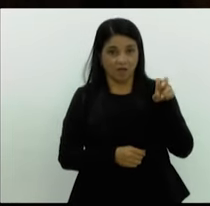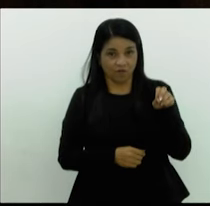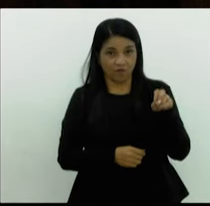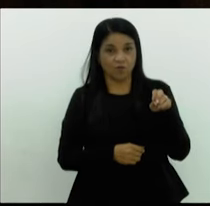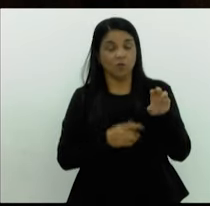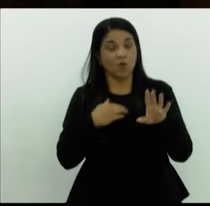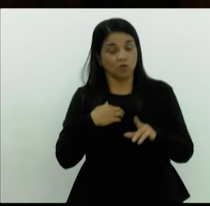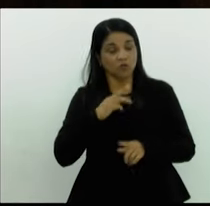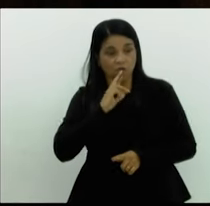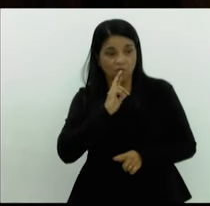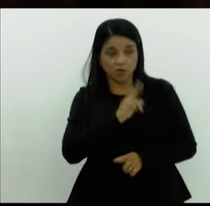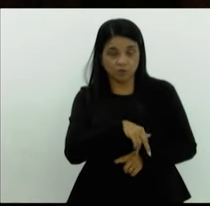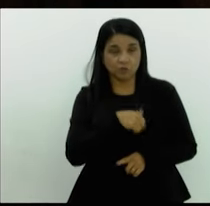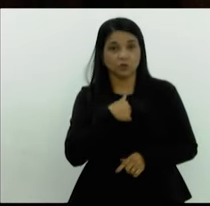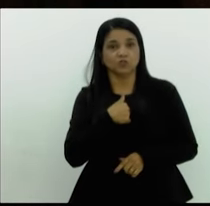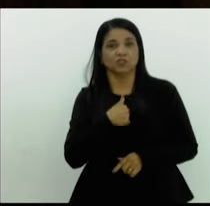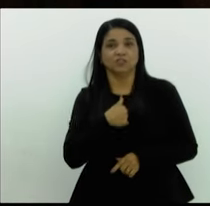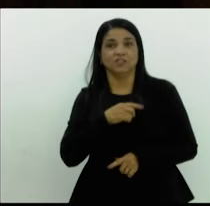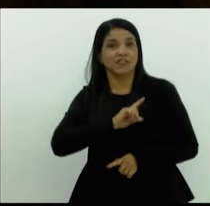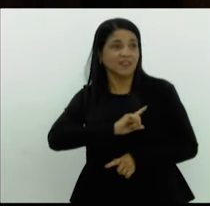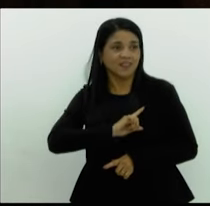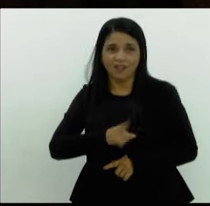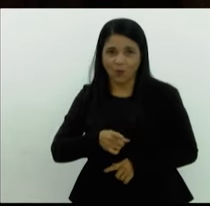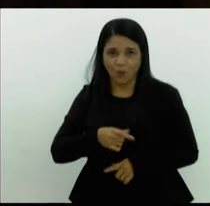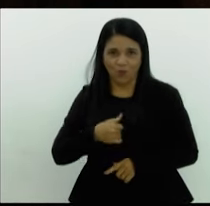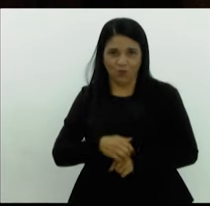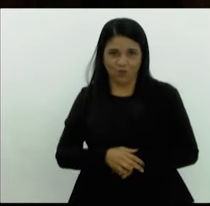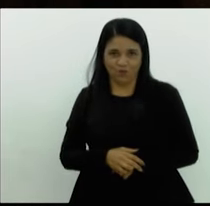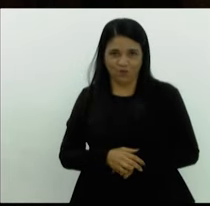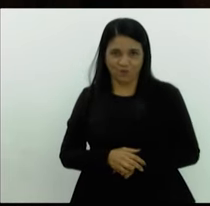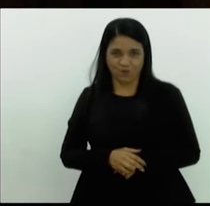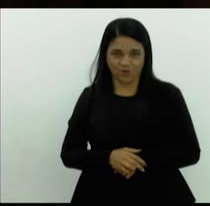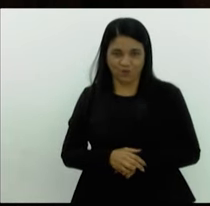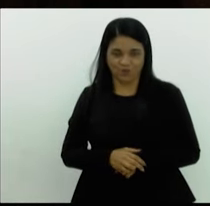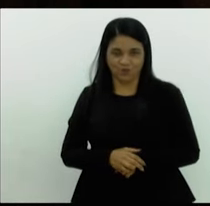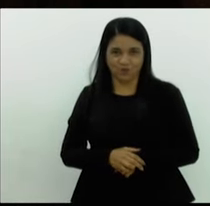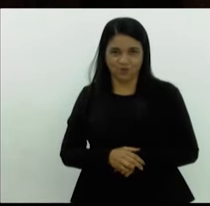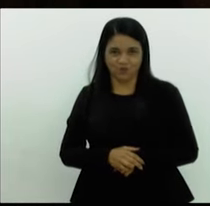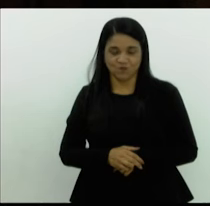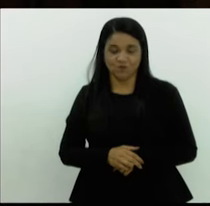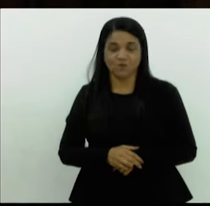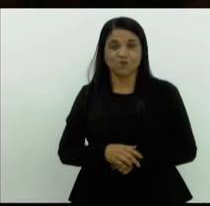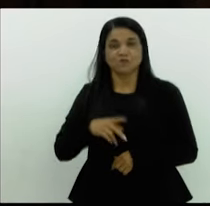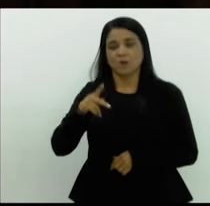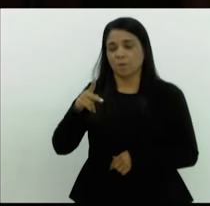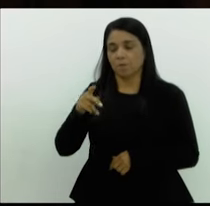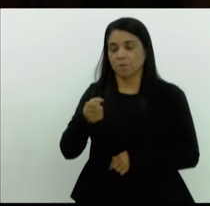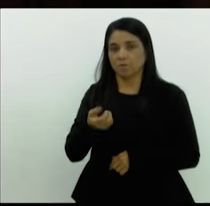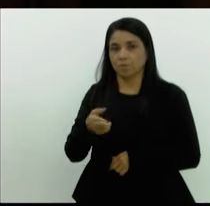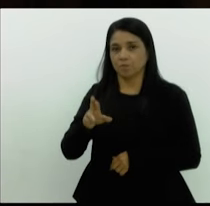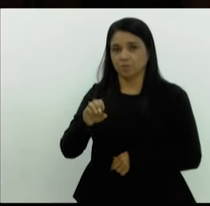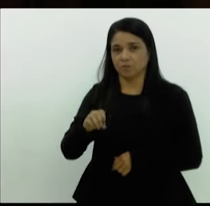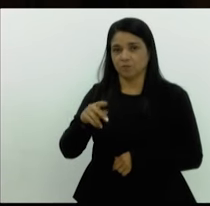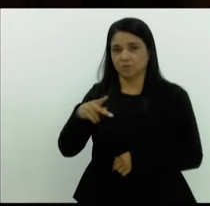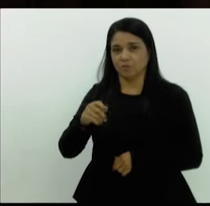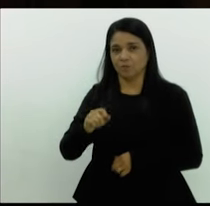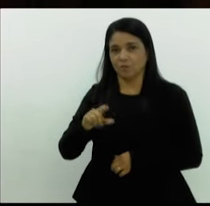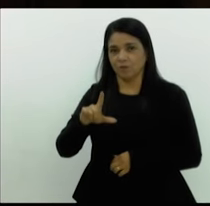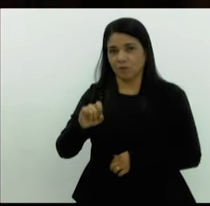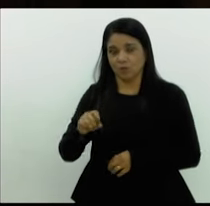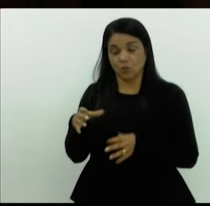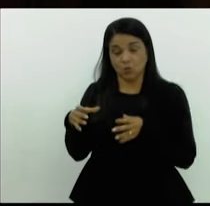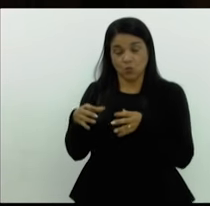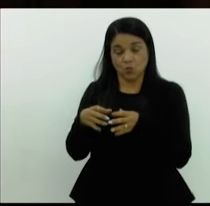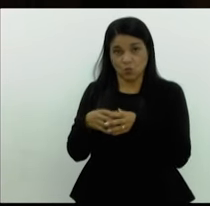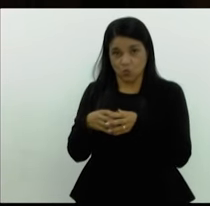já refutou Pedro Paulo. Por óbvio, naquele momento, Pedro Paulo estava com seu grupo político em